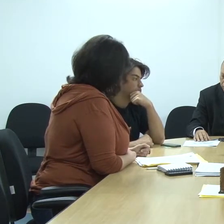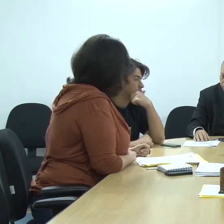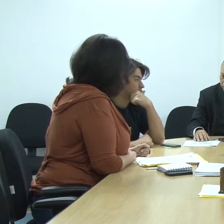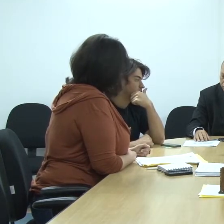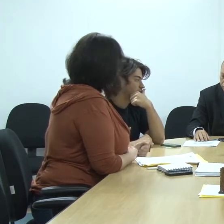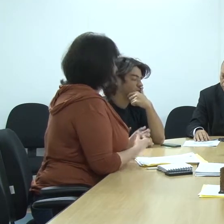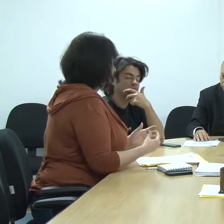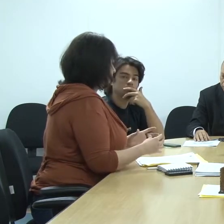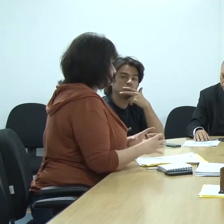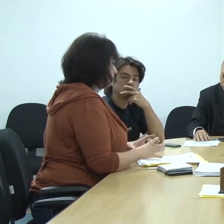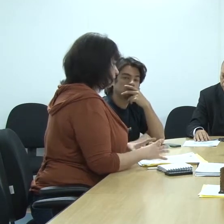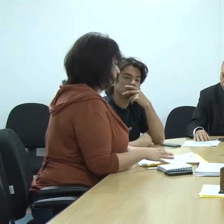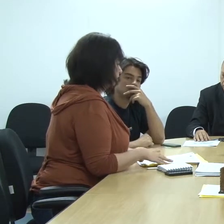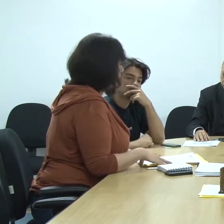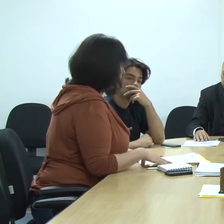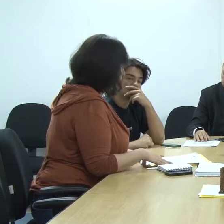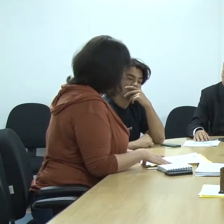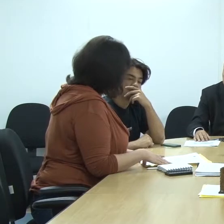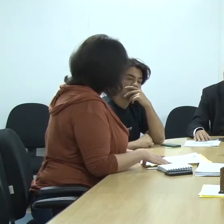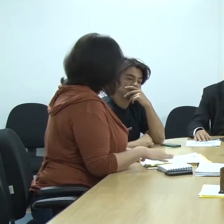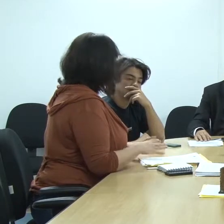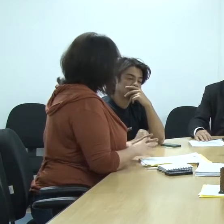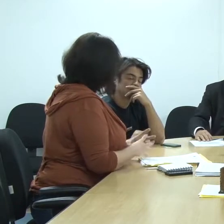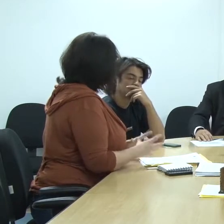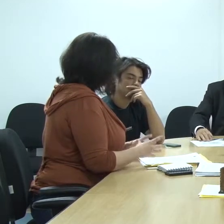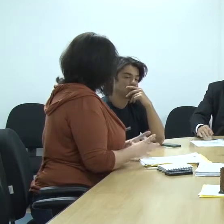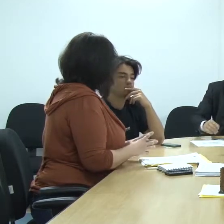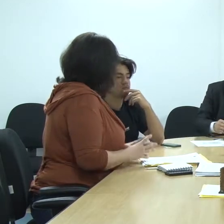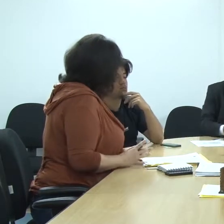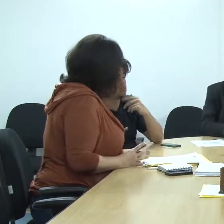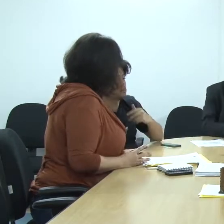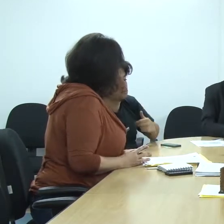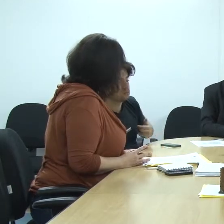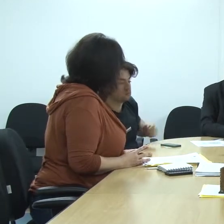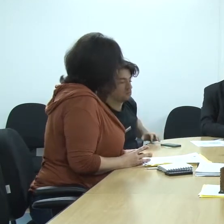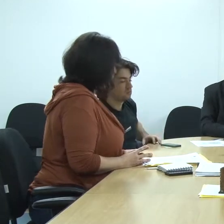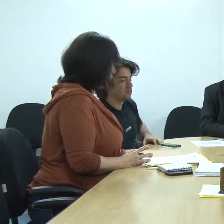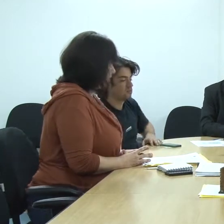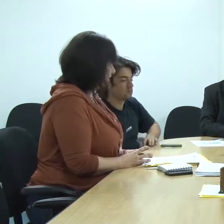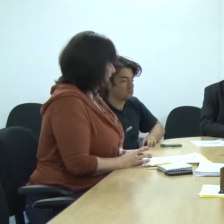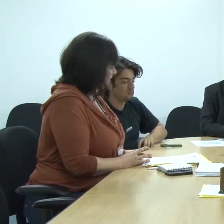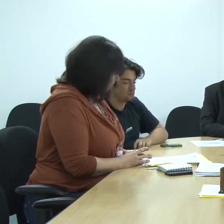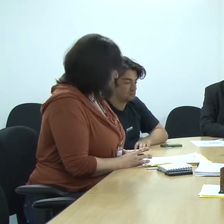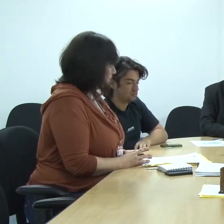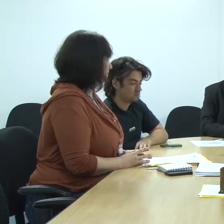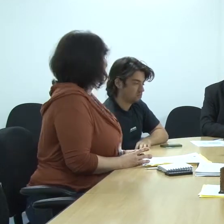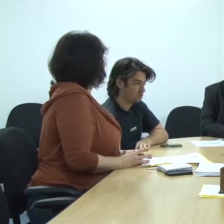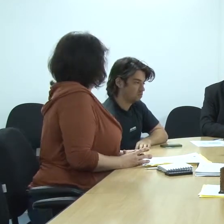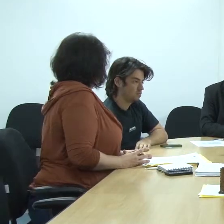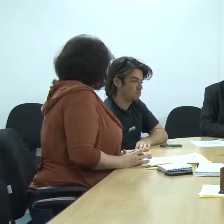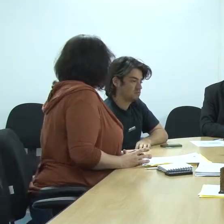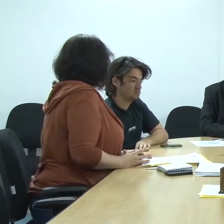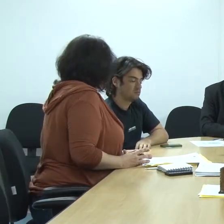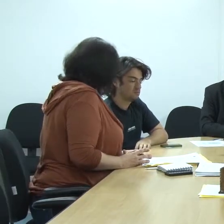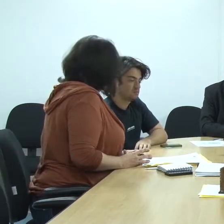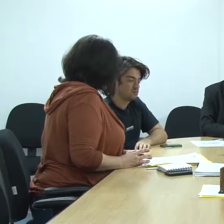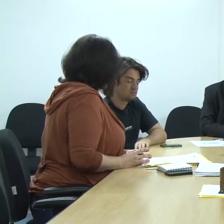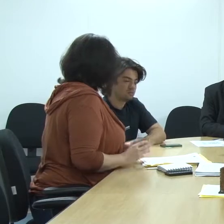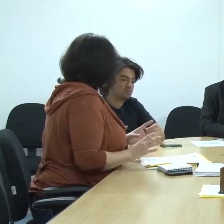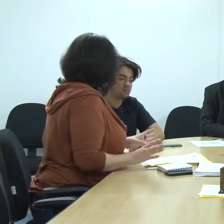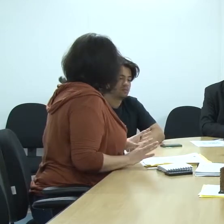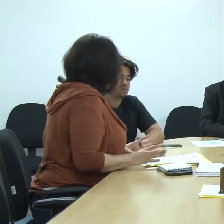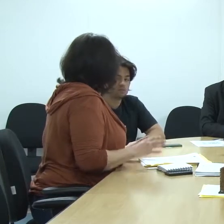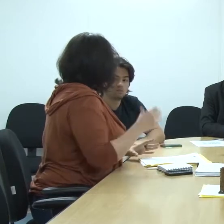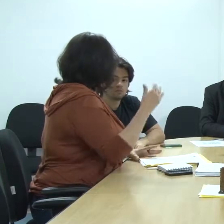na semana passada já a adequação da equipe e o início da protocolização dos processos no